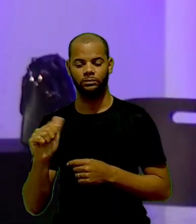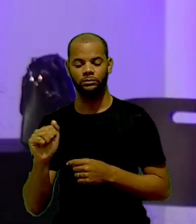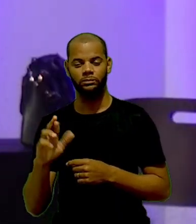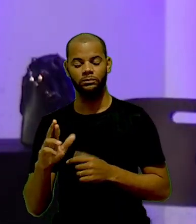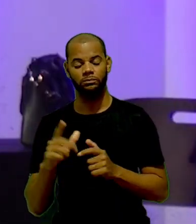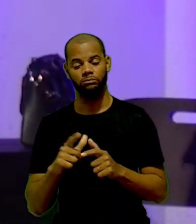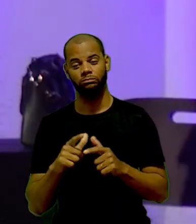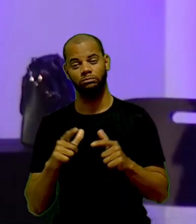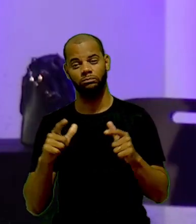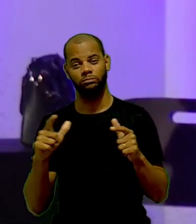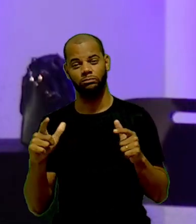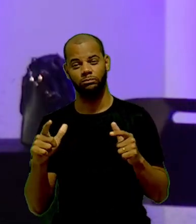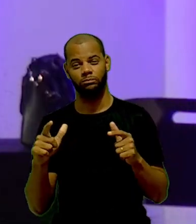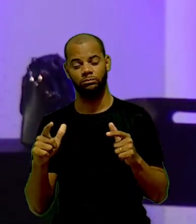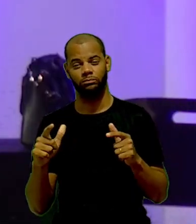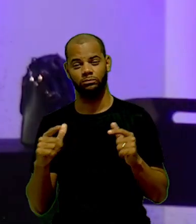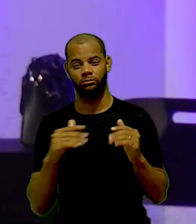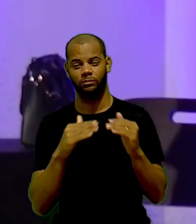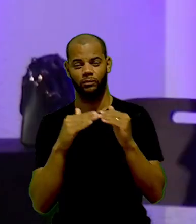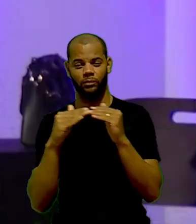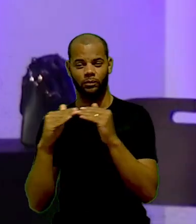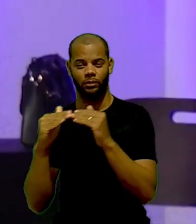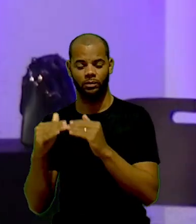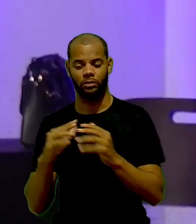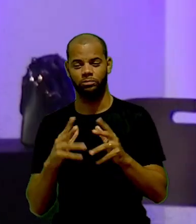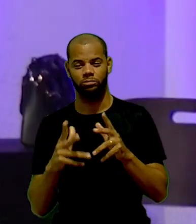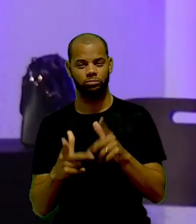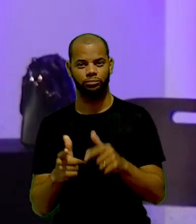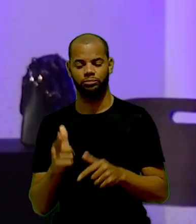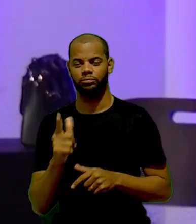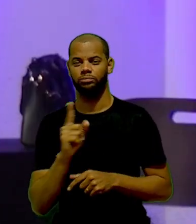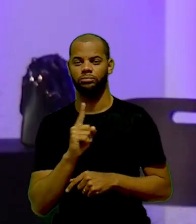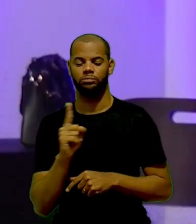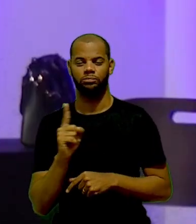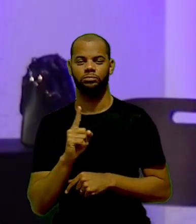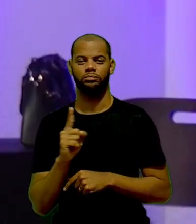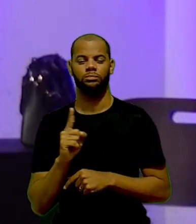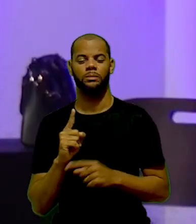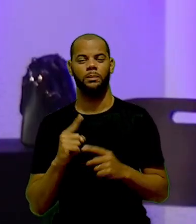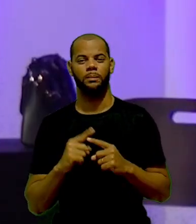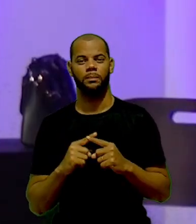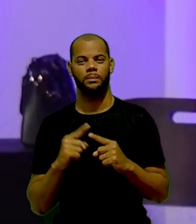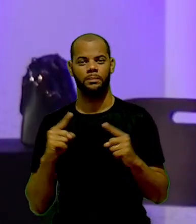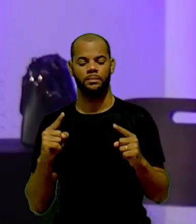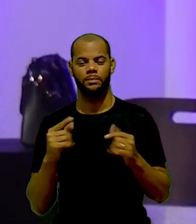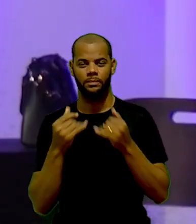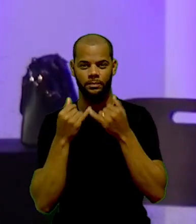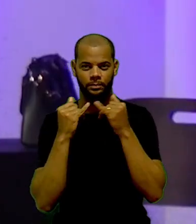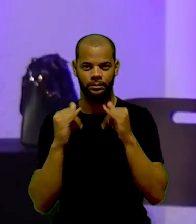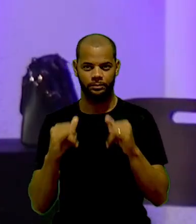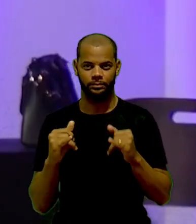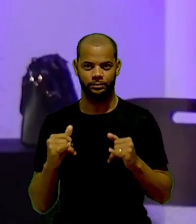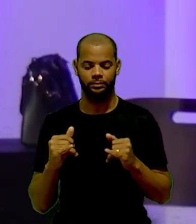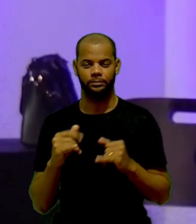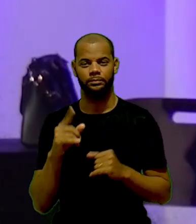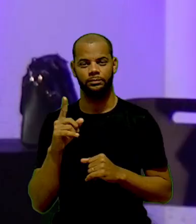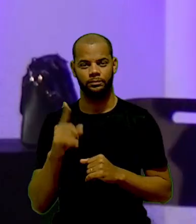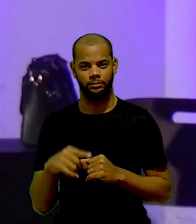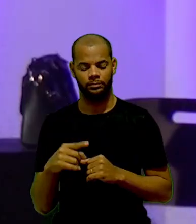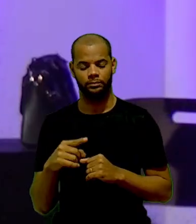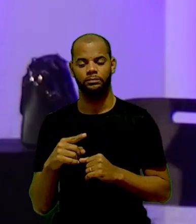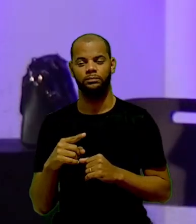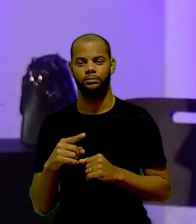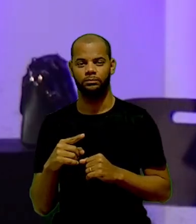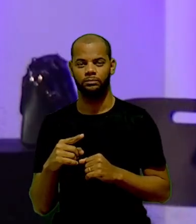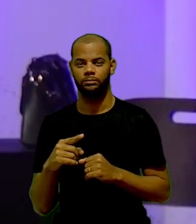é uniformemente distribuído no planeta, mas do ponto de vista de energia, ele é